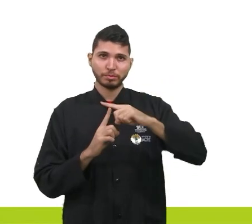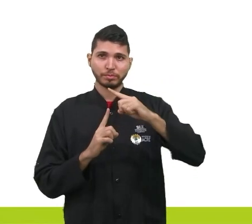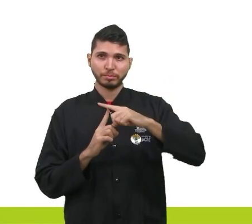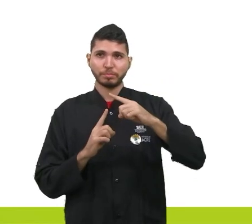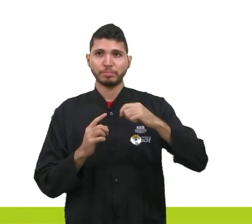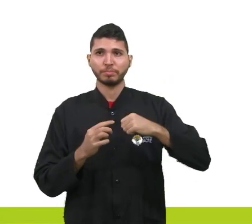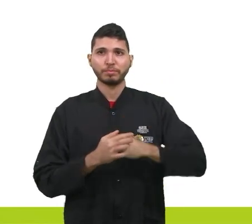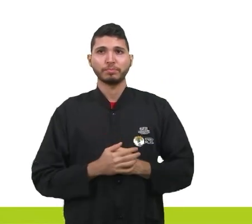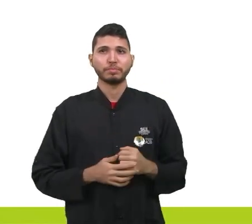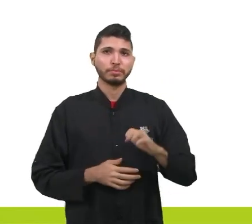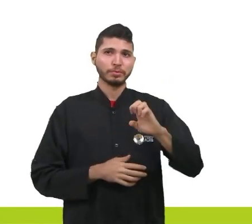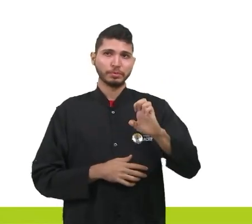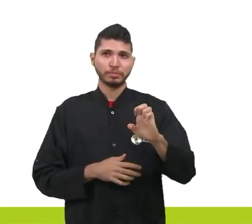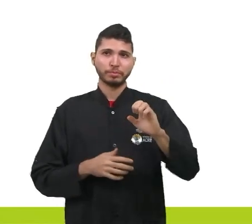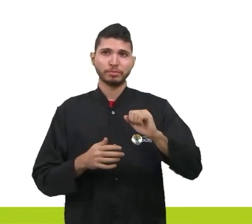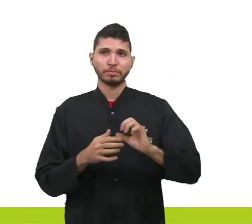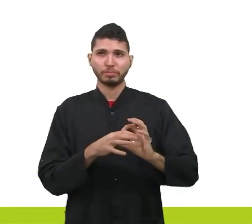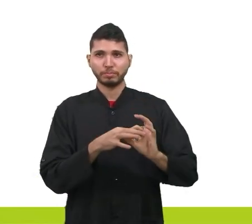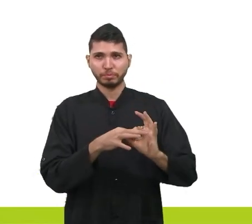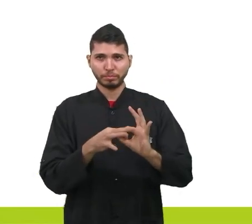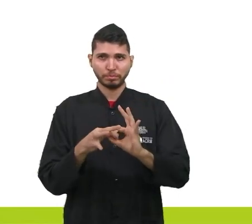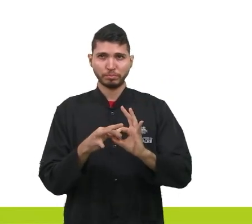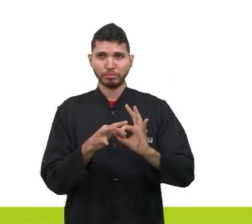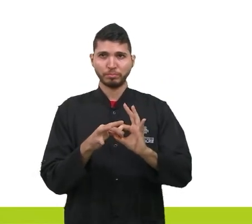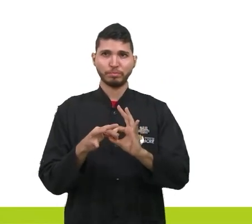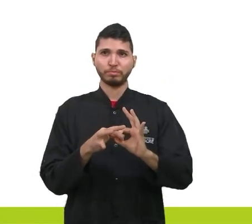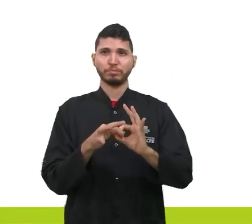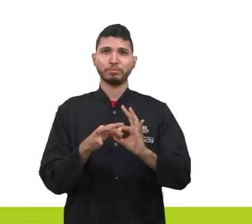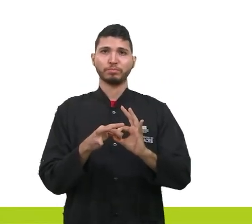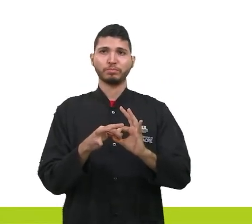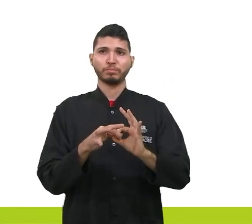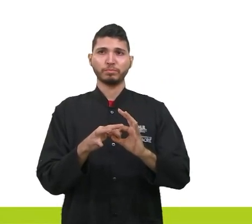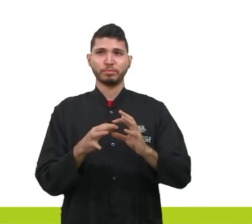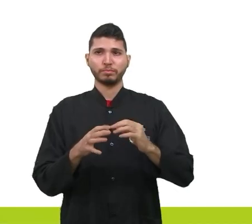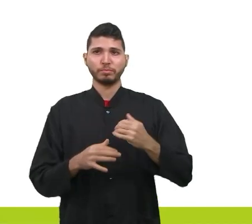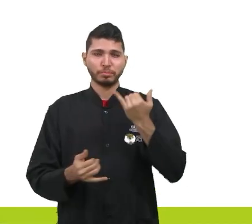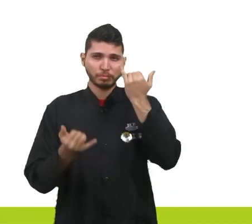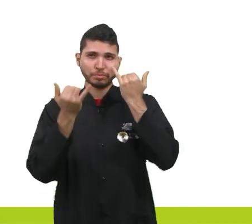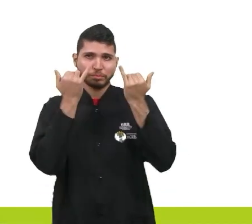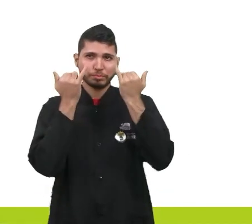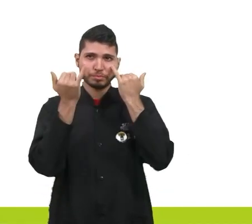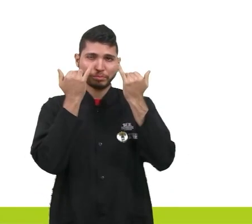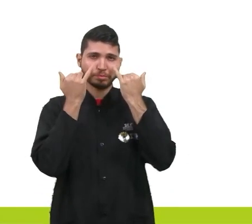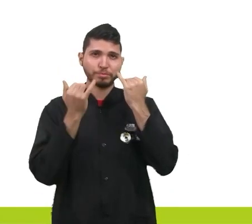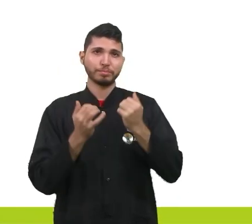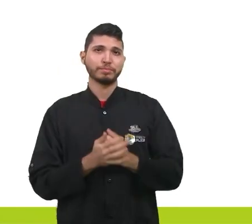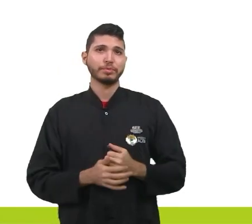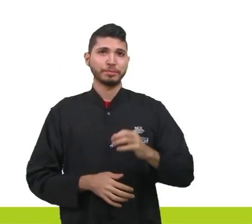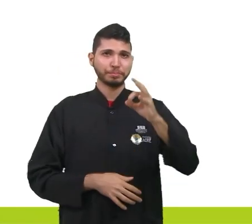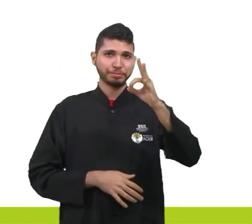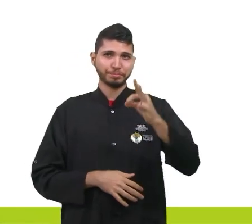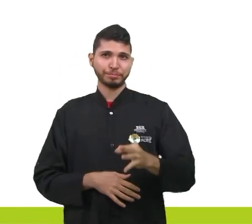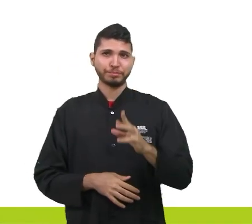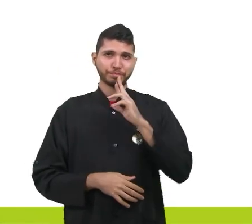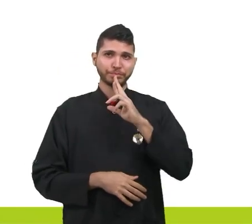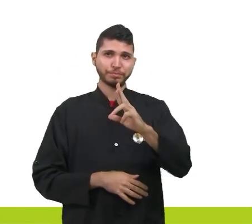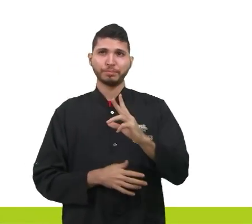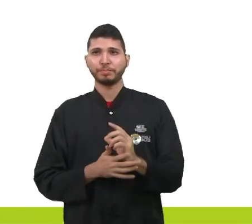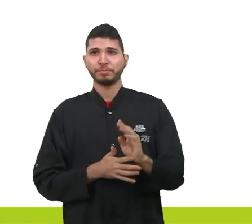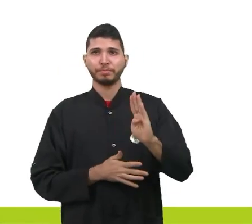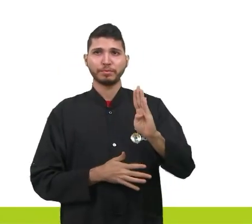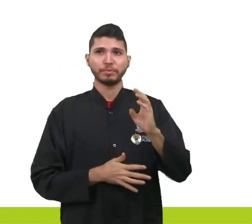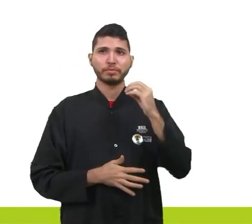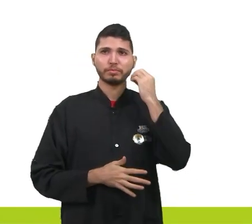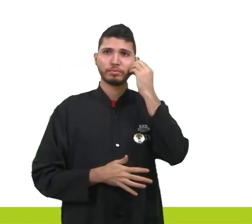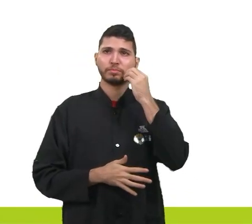E, uniformização das informações. Olha que interessante, pessoal, o gabarito é experiência perceptiva. Mas,